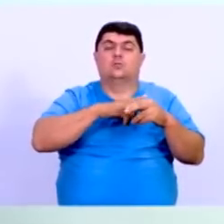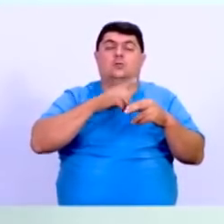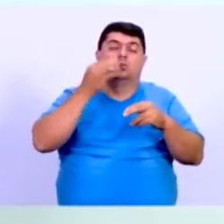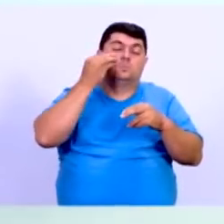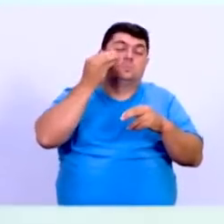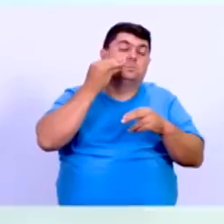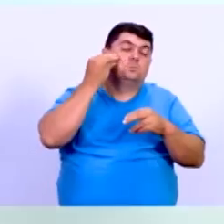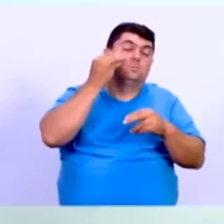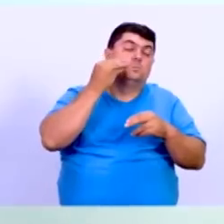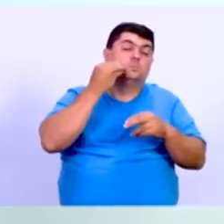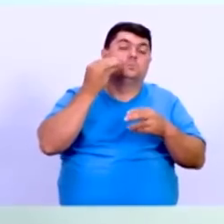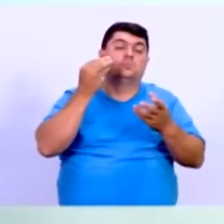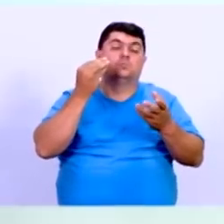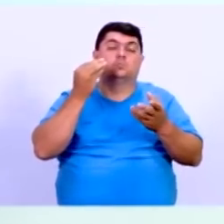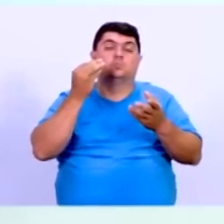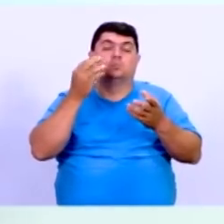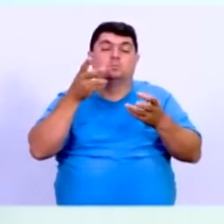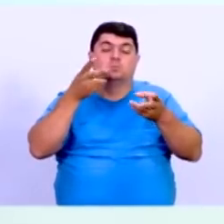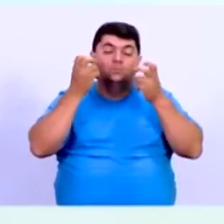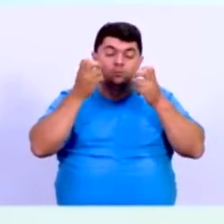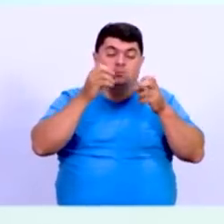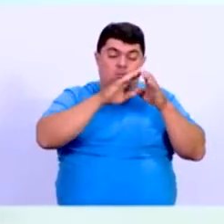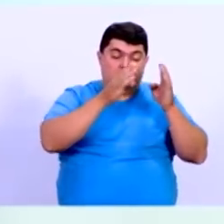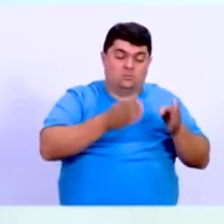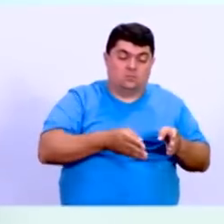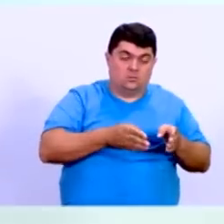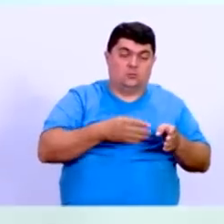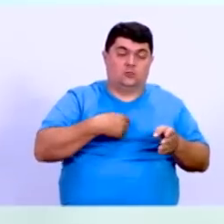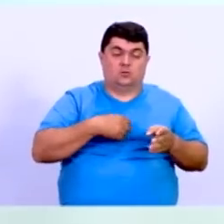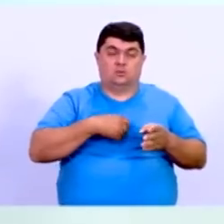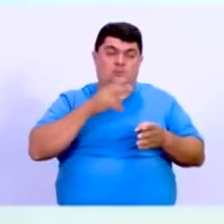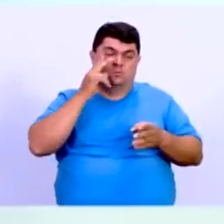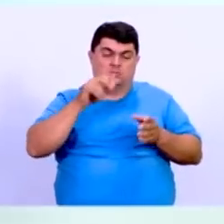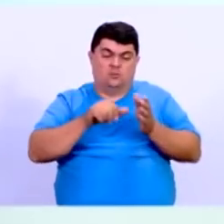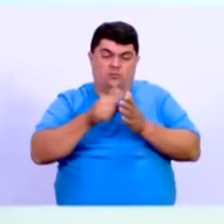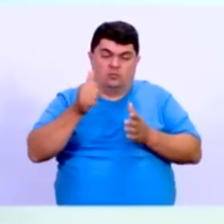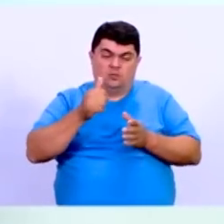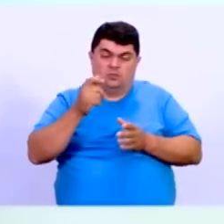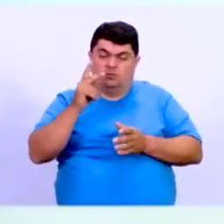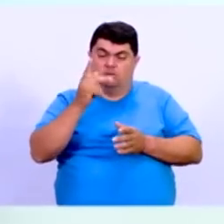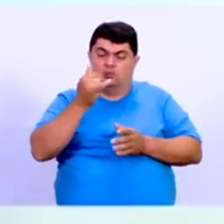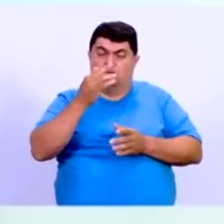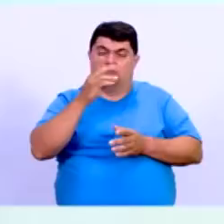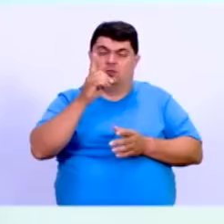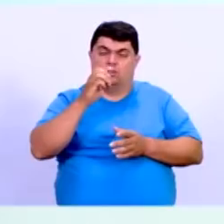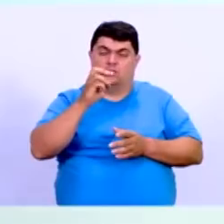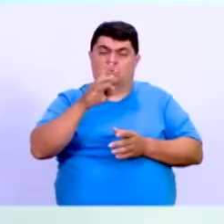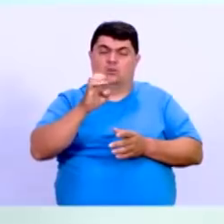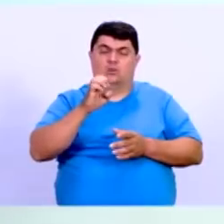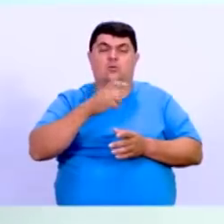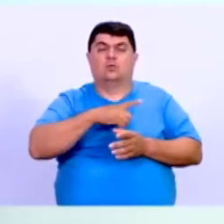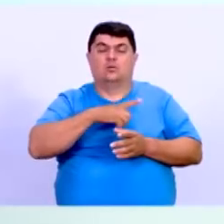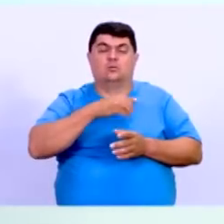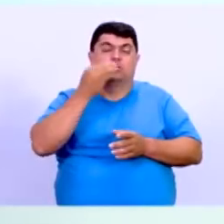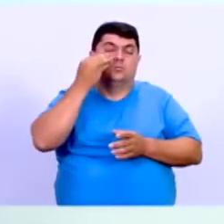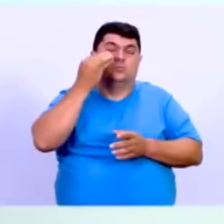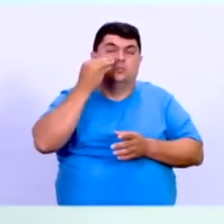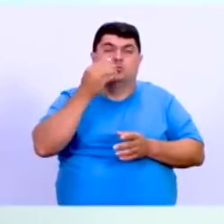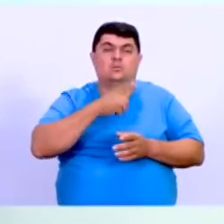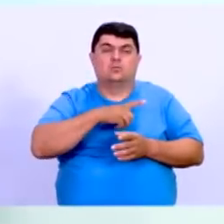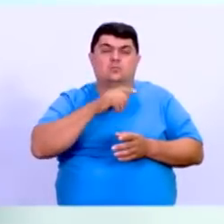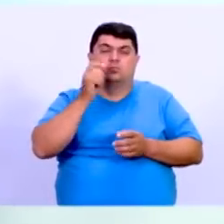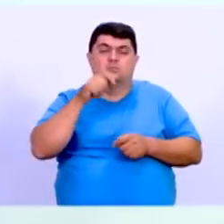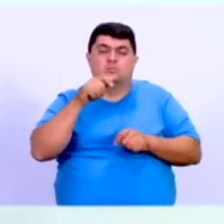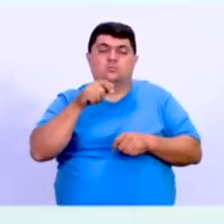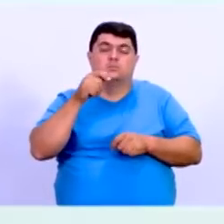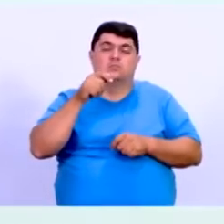né, um servidor, aí você tem que pegar e analisar esses tópicos básicos aí. Hardware, software e o recurso que ele está compartilhando.